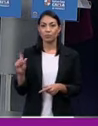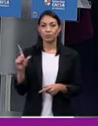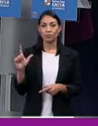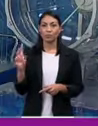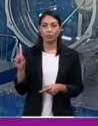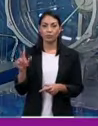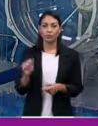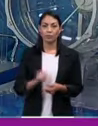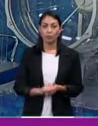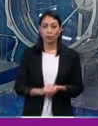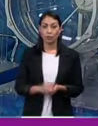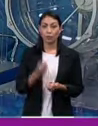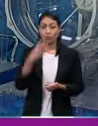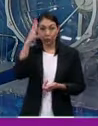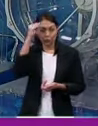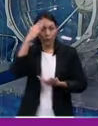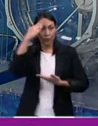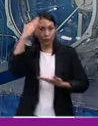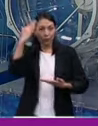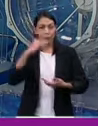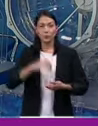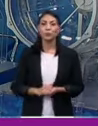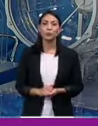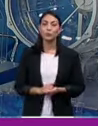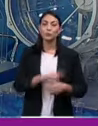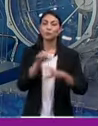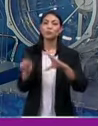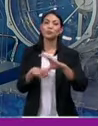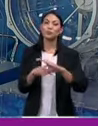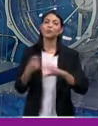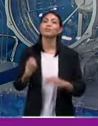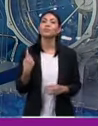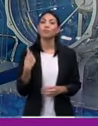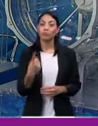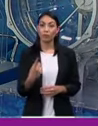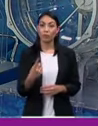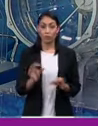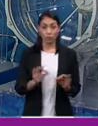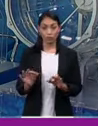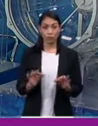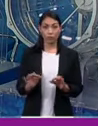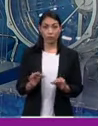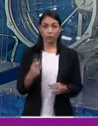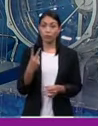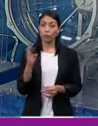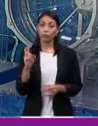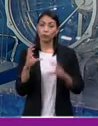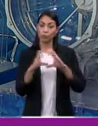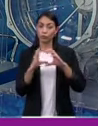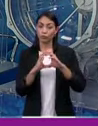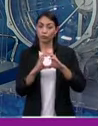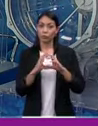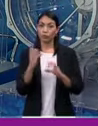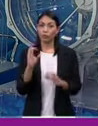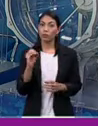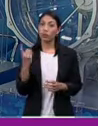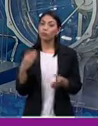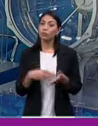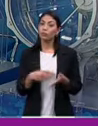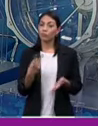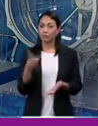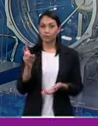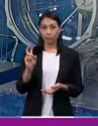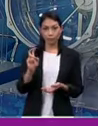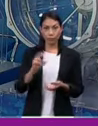noite, muito obrigada. Desse outro lado aqui, o globo número 1 foi carregado com 25 bolas numeradas de 1